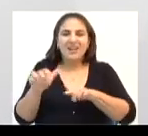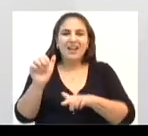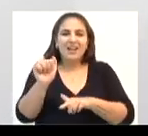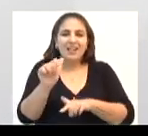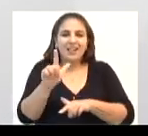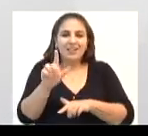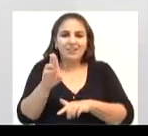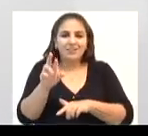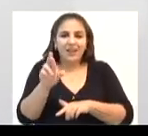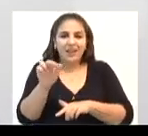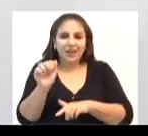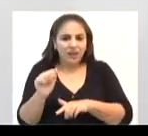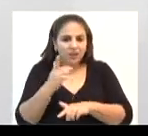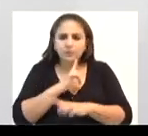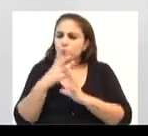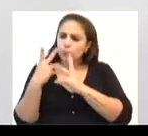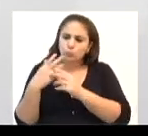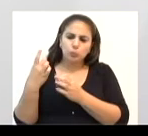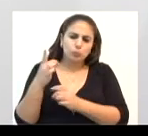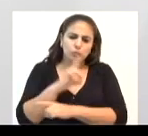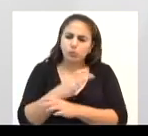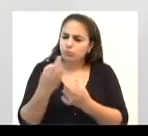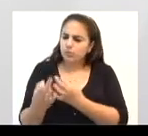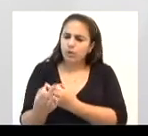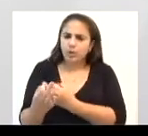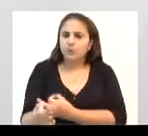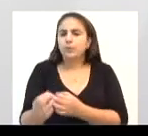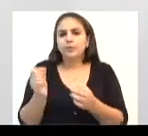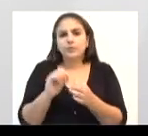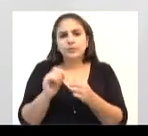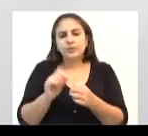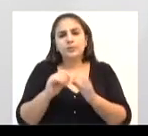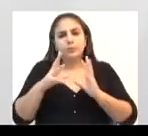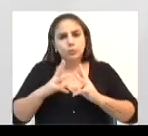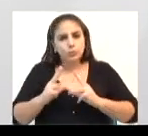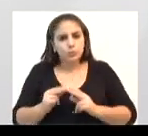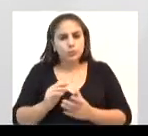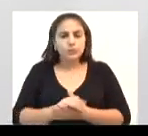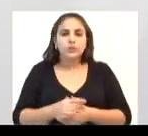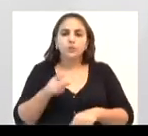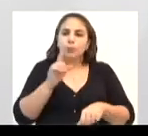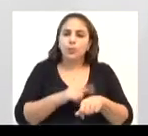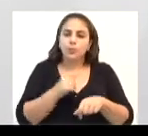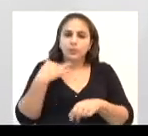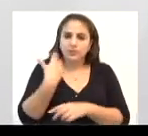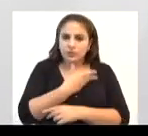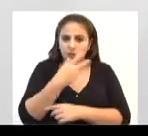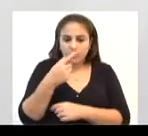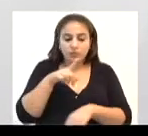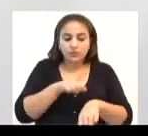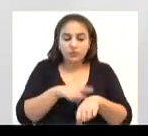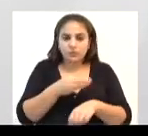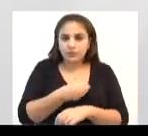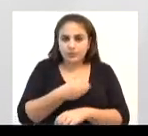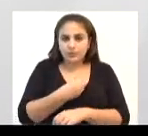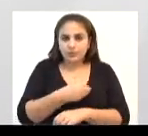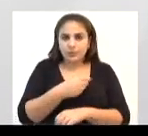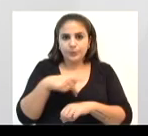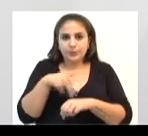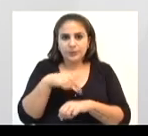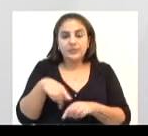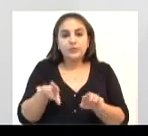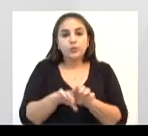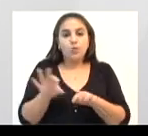que tem tudo em dia, que tem um profissional, que tem um químico, para dar uma legitimidade. No momento que nós vemos do país hoje, do